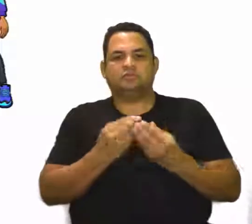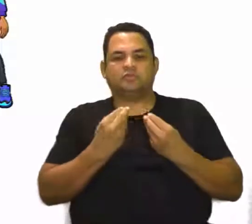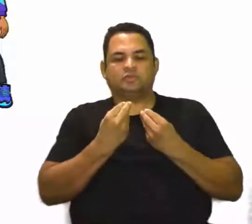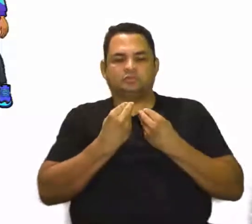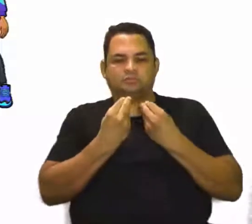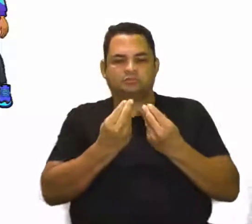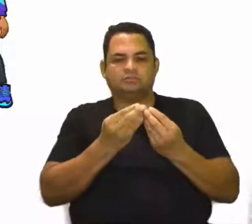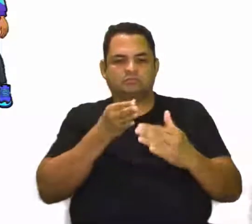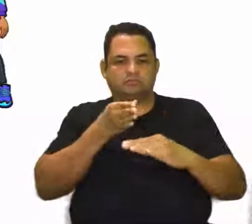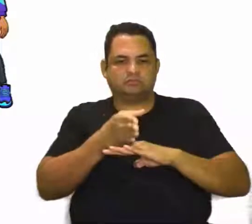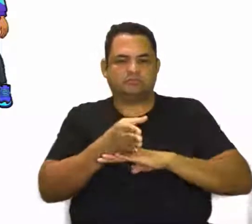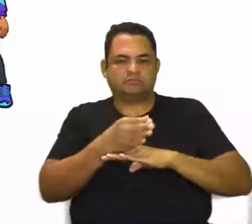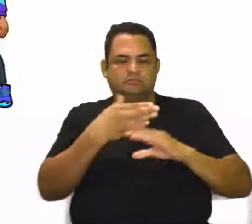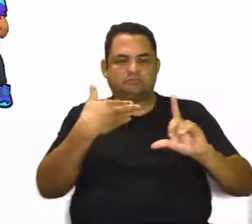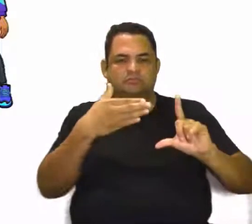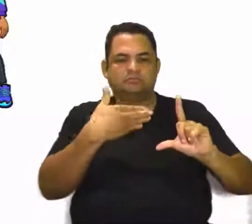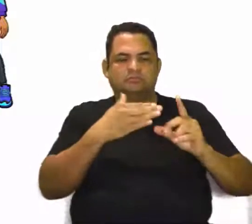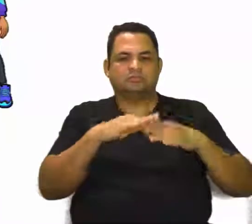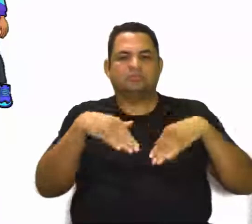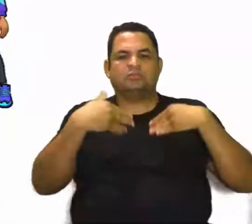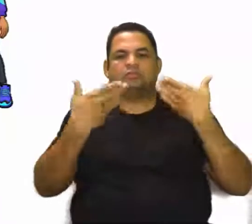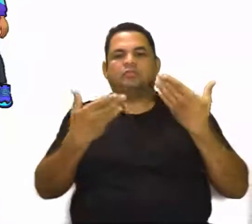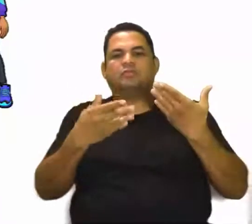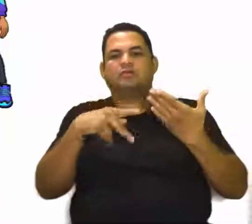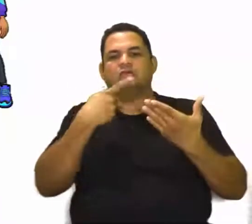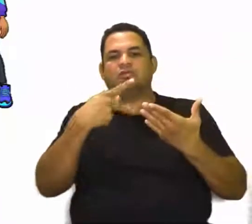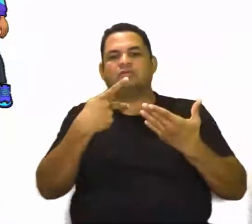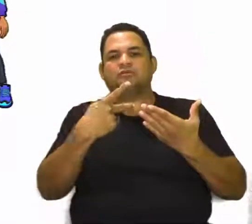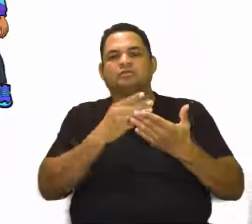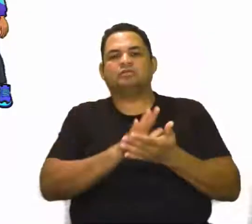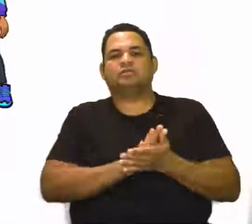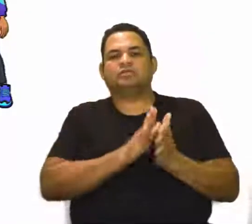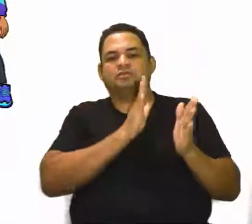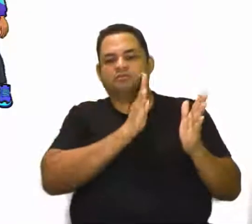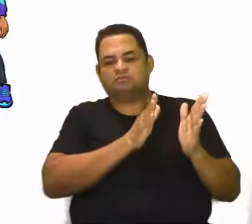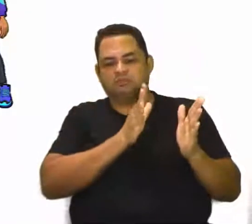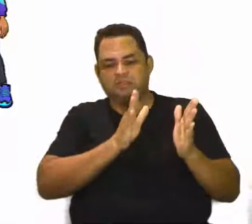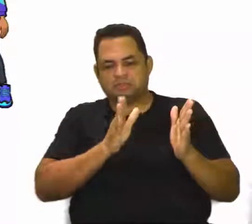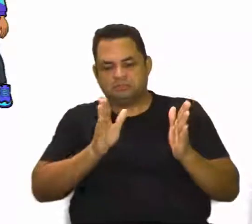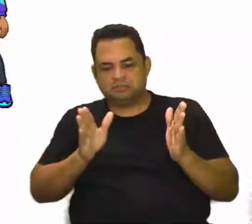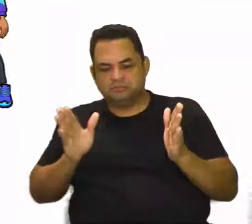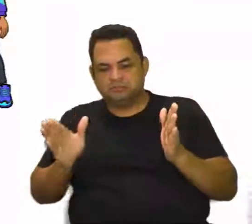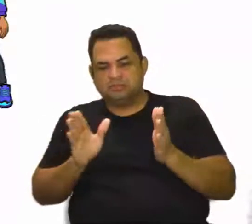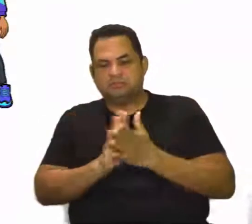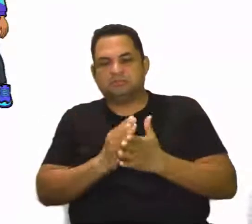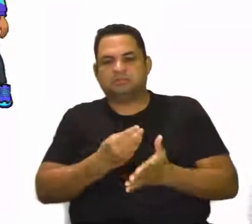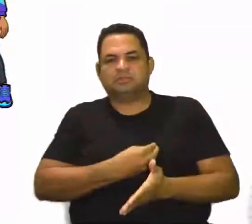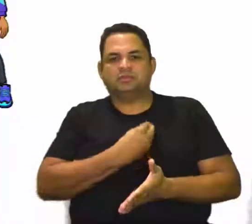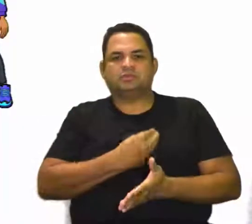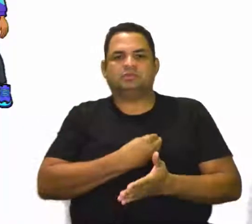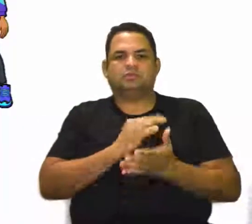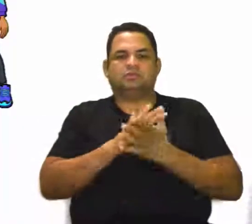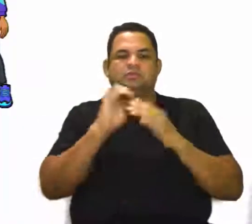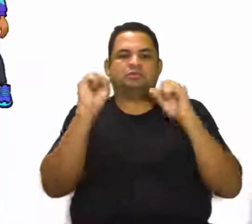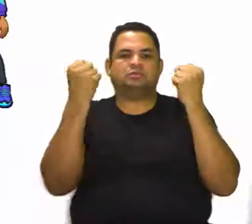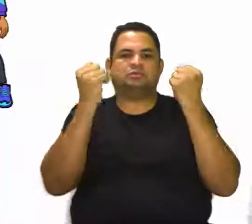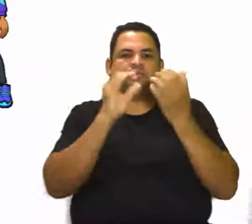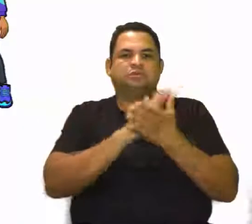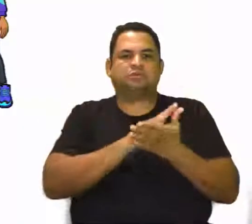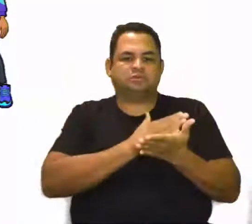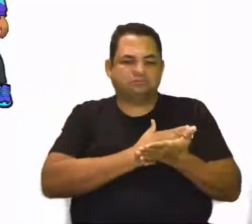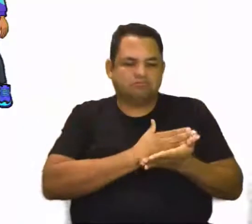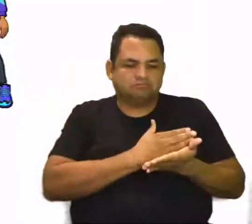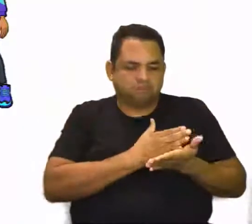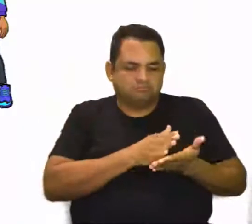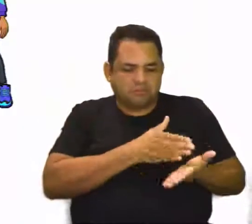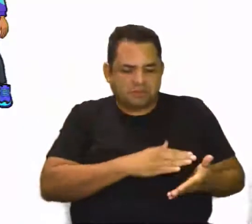quando a gente fala aí de atividade física nas fases da vida, então a gente já vê ali a atividade física desde o período lá